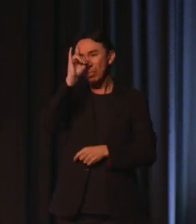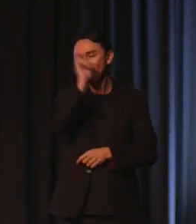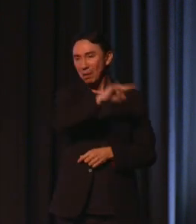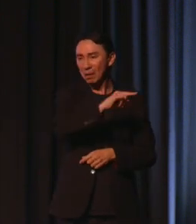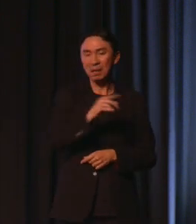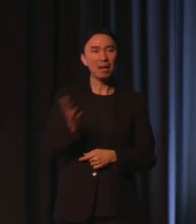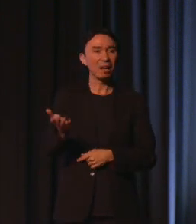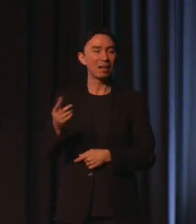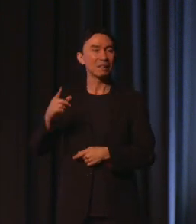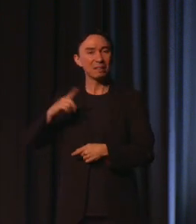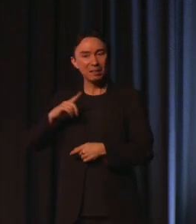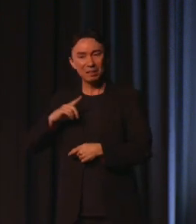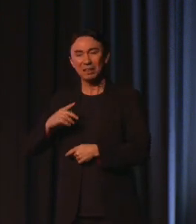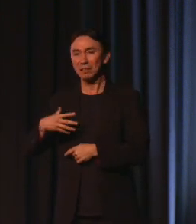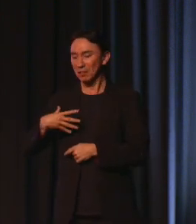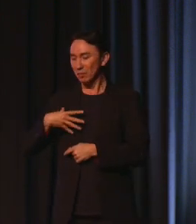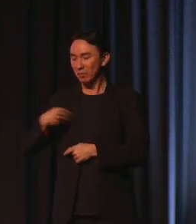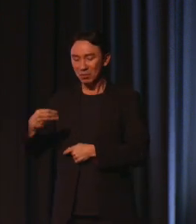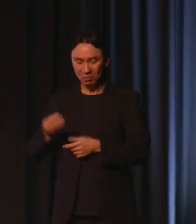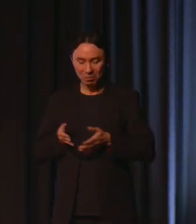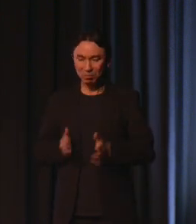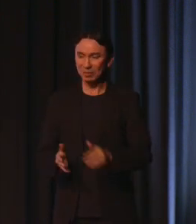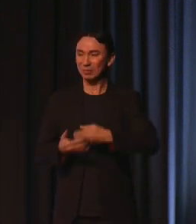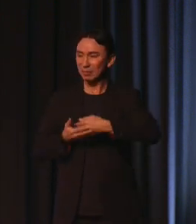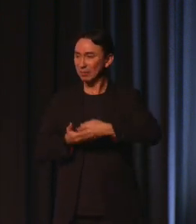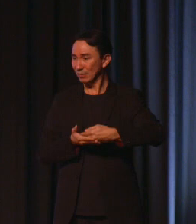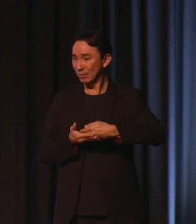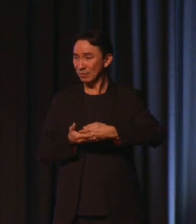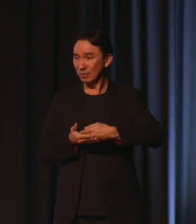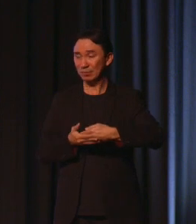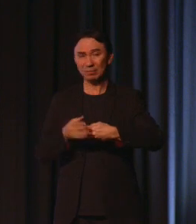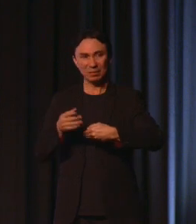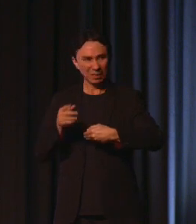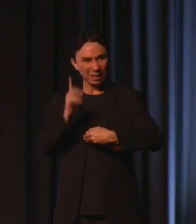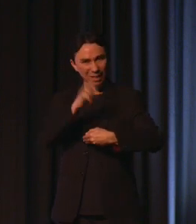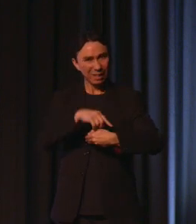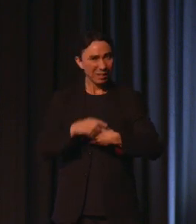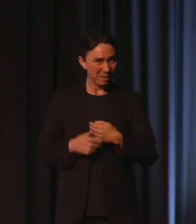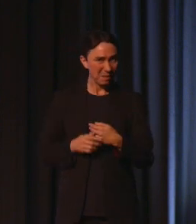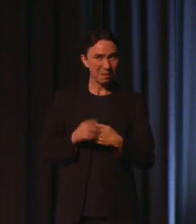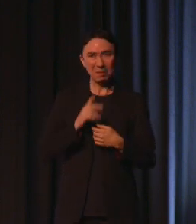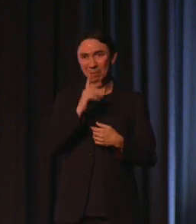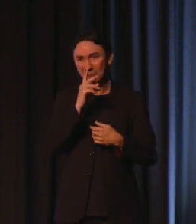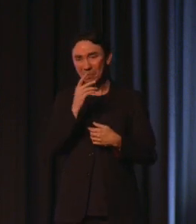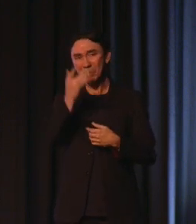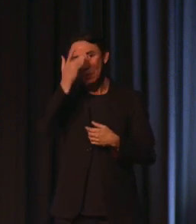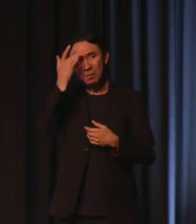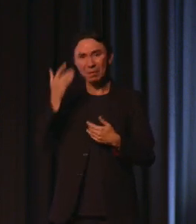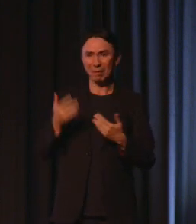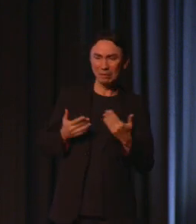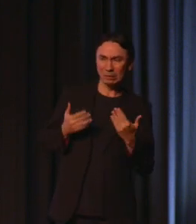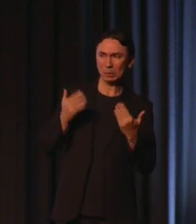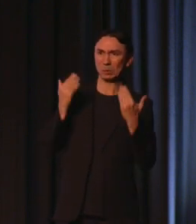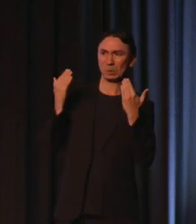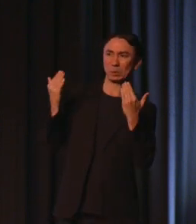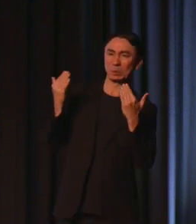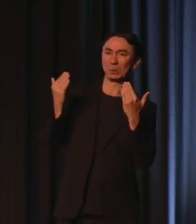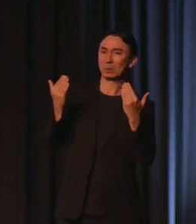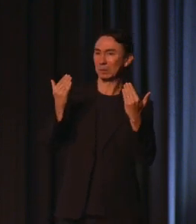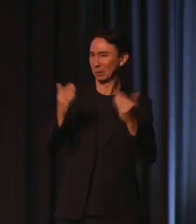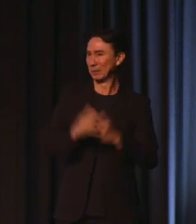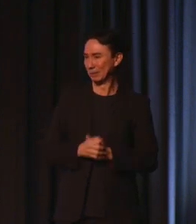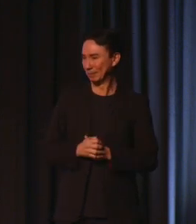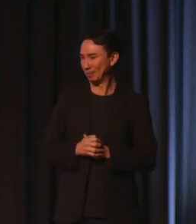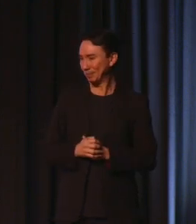isso acontecer e vi relação deixar de existir por causa disso, né, dessa dúvida. Com